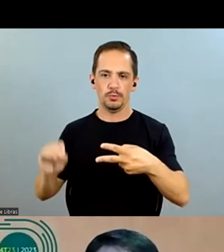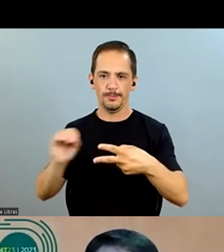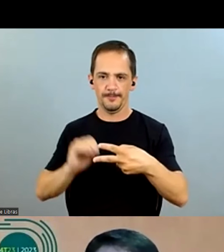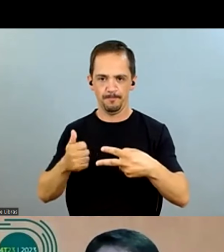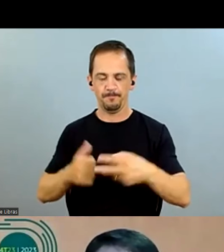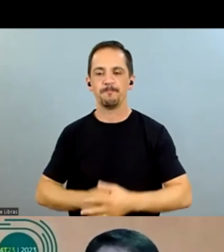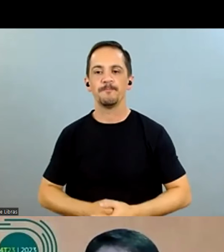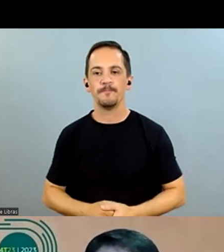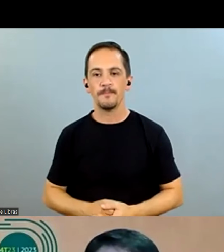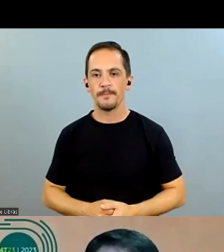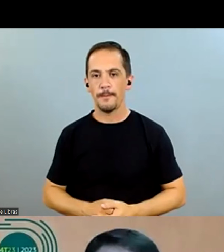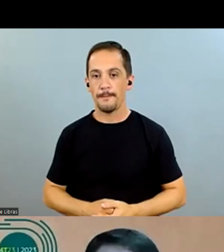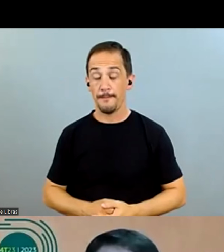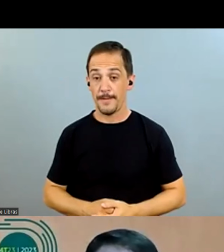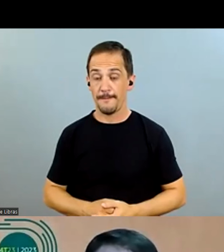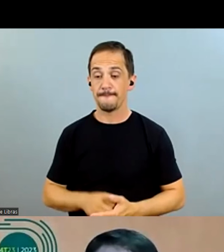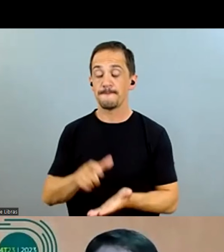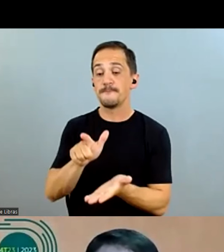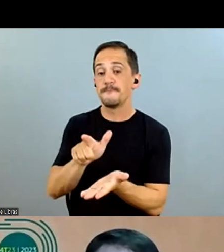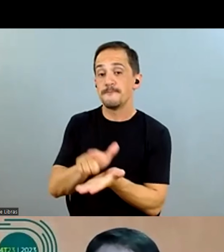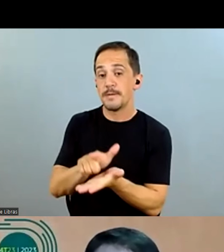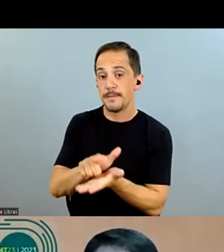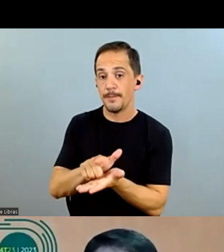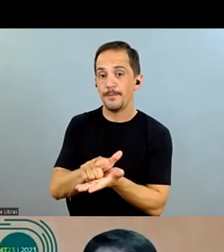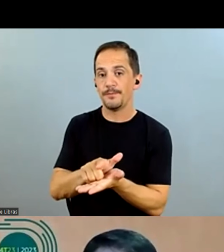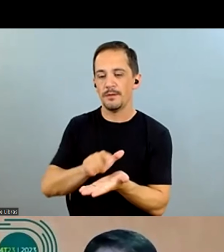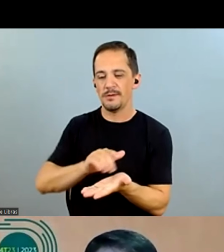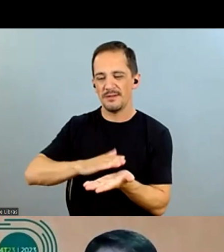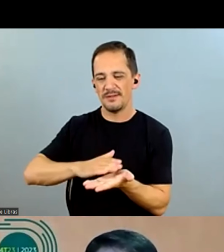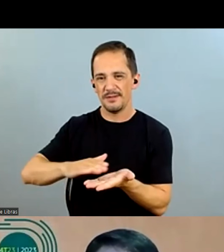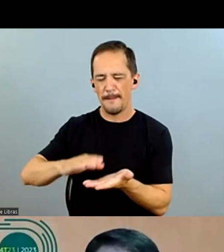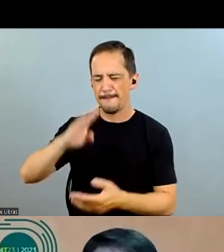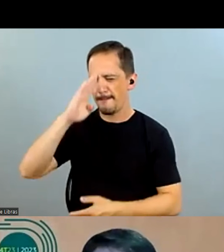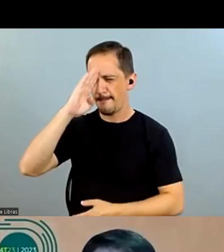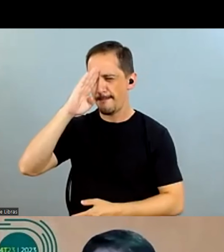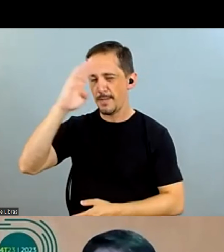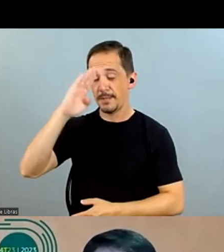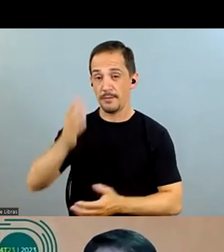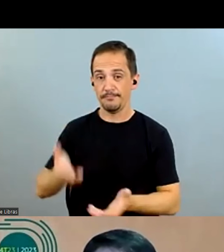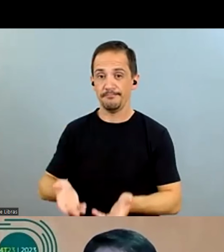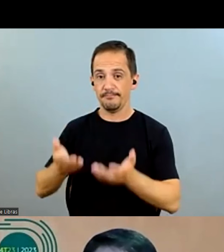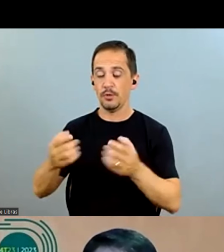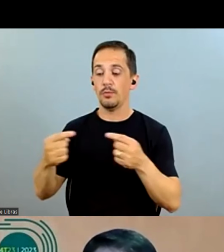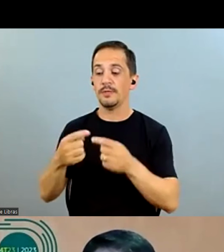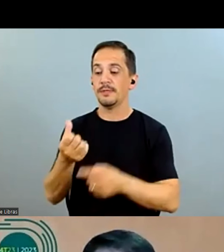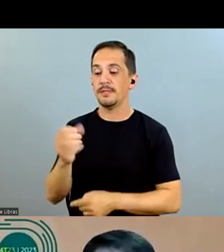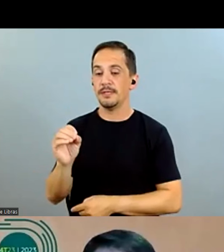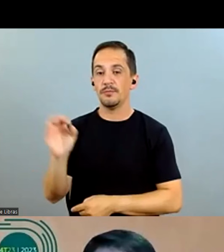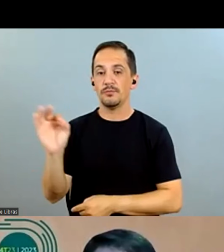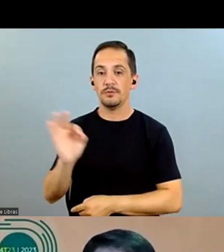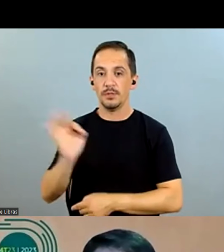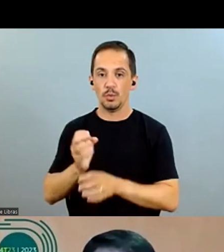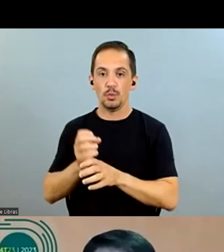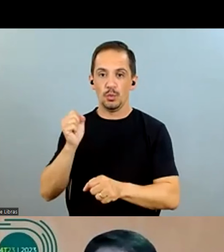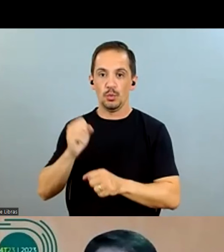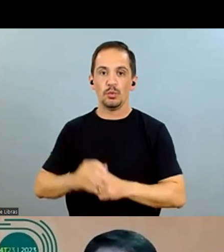separar os negócios né papelão do lado eh que é o nosso negócio principal que representa 60% da nossa receita tá vindo numa